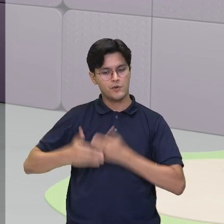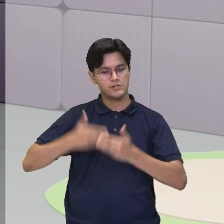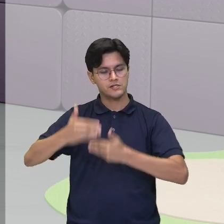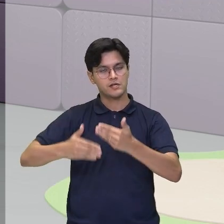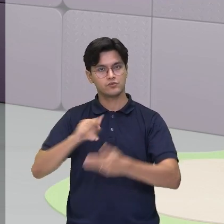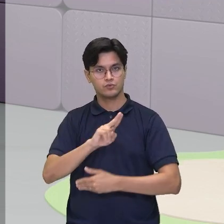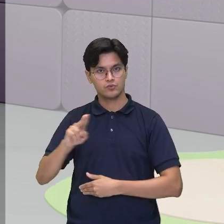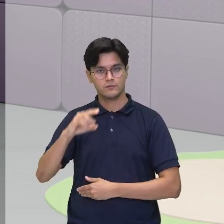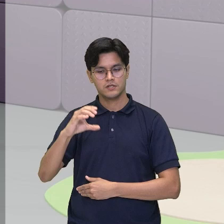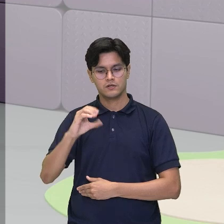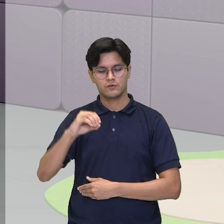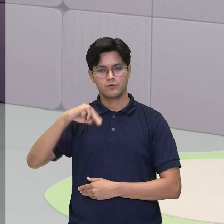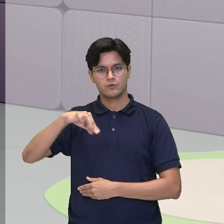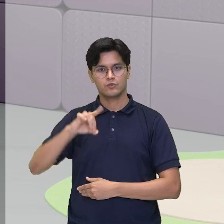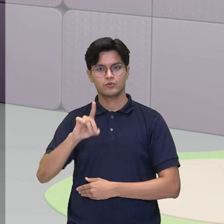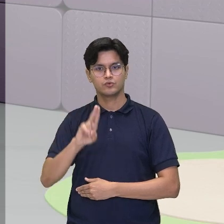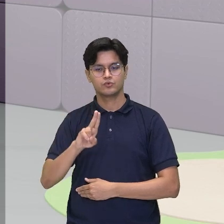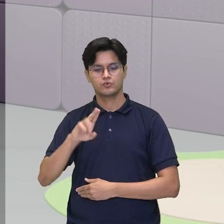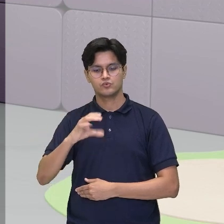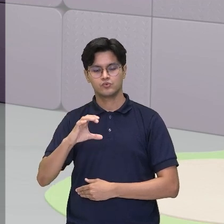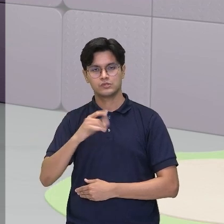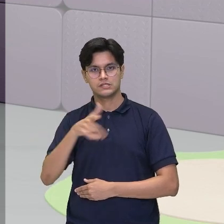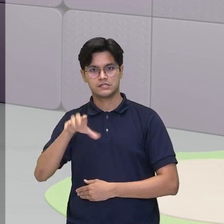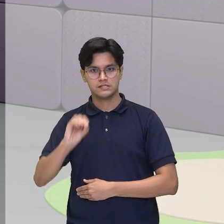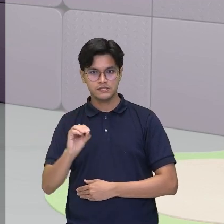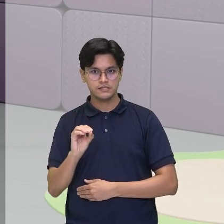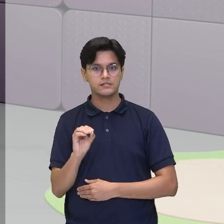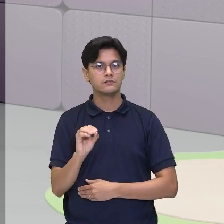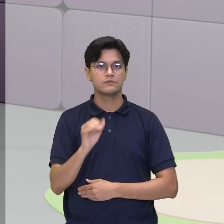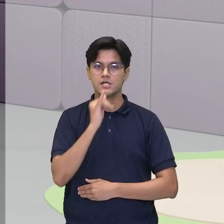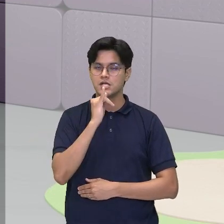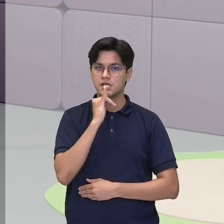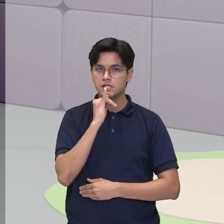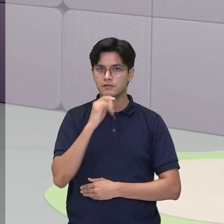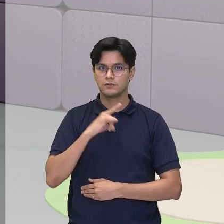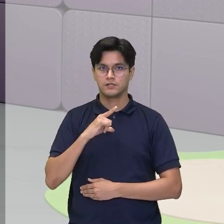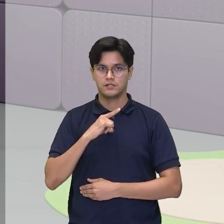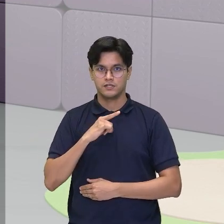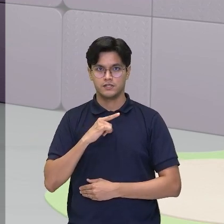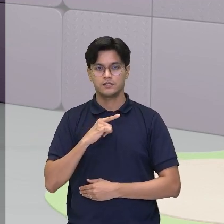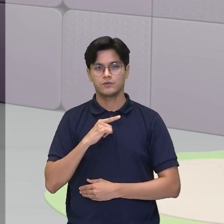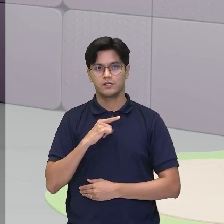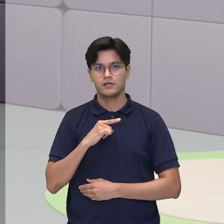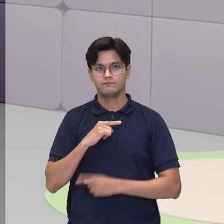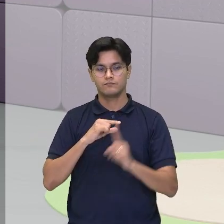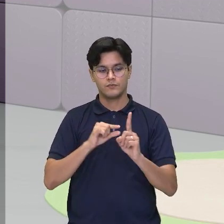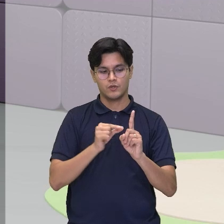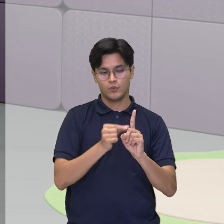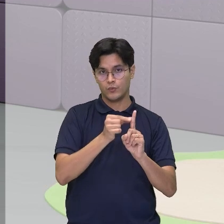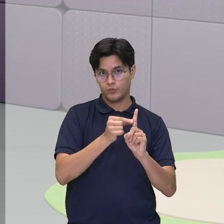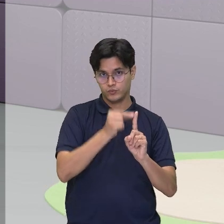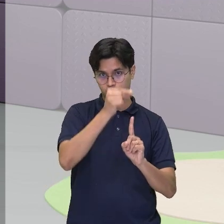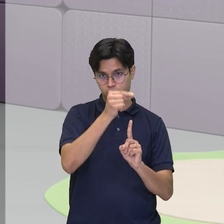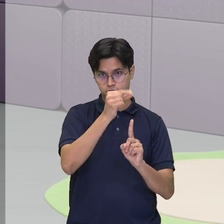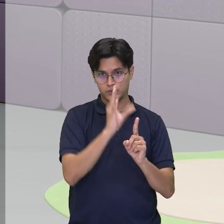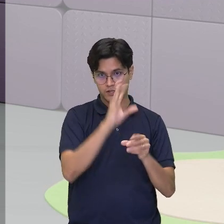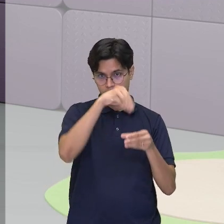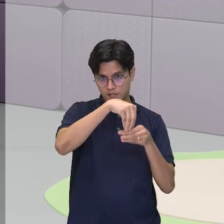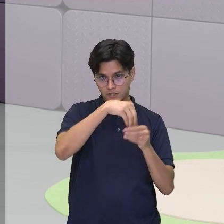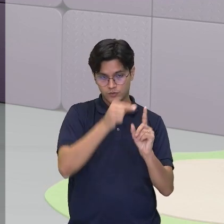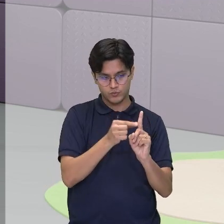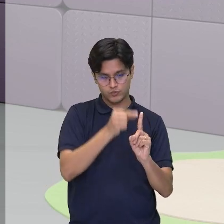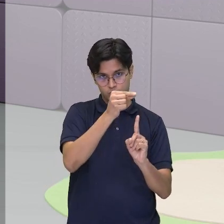externo, vai ali transferir calor, e aí as partículas que estão